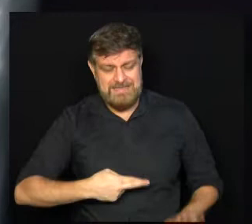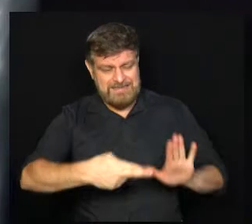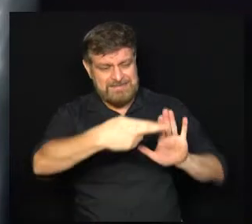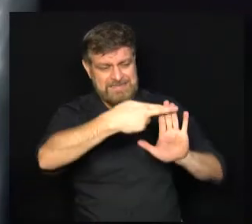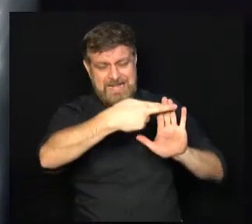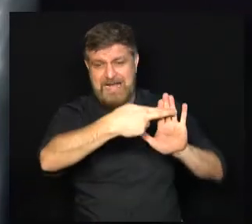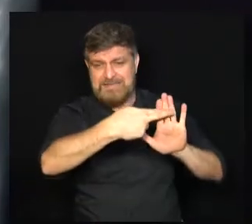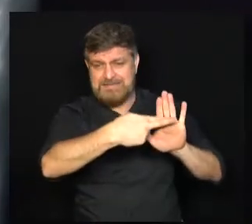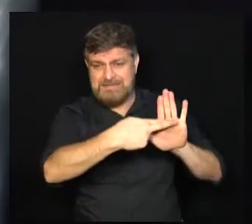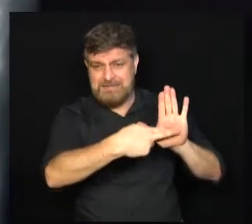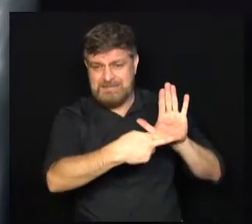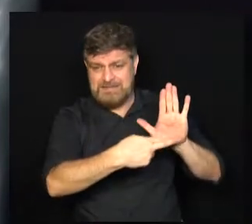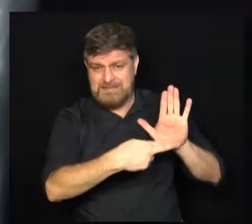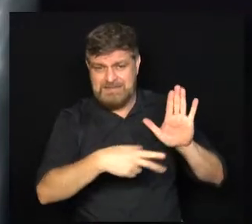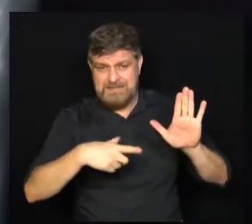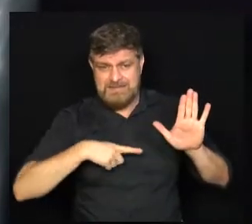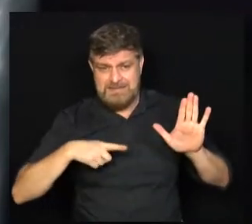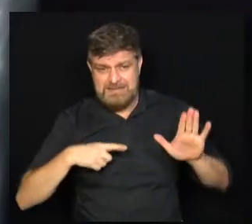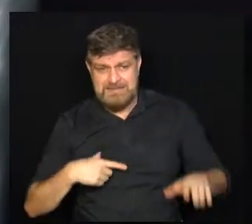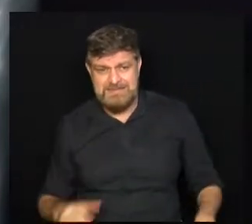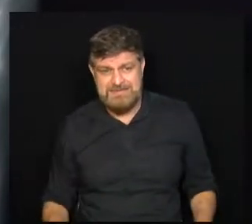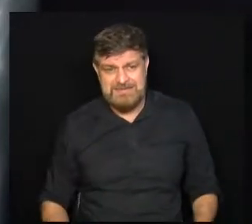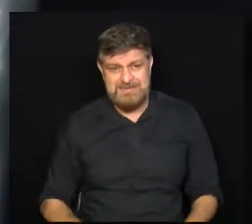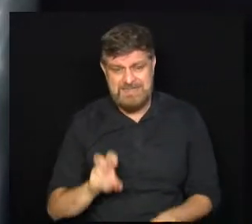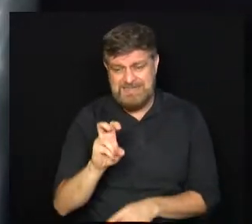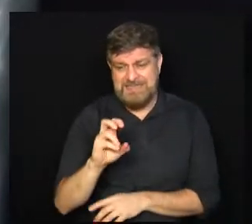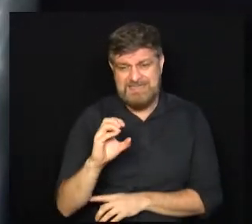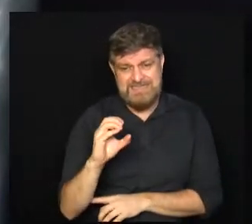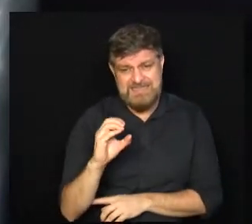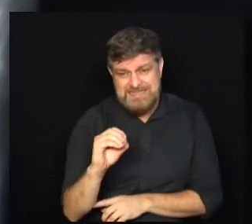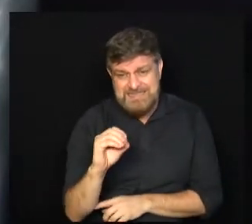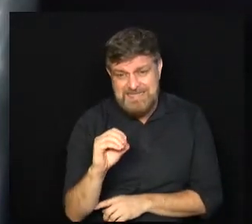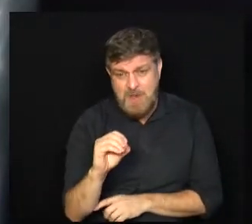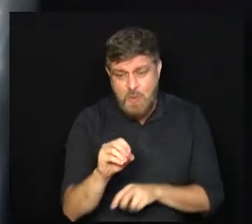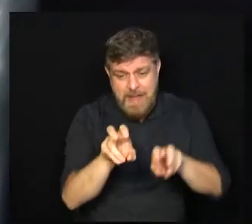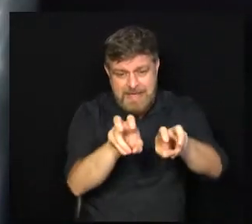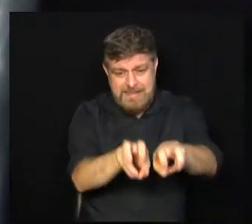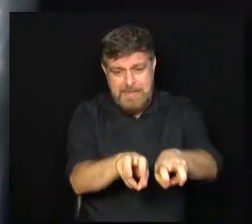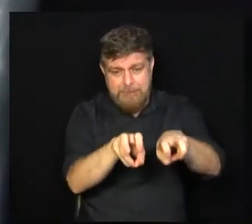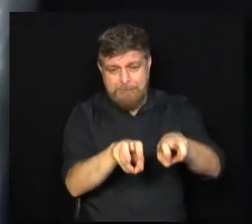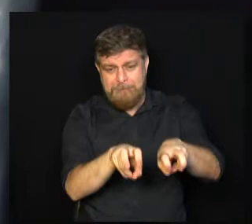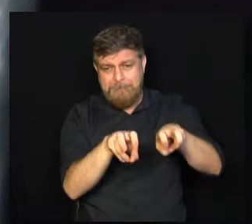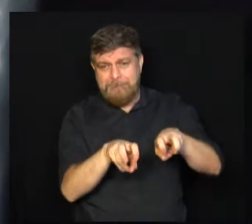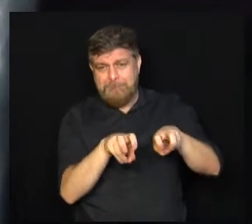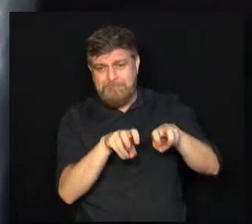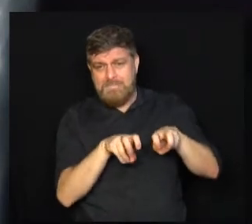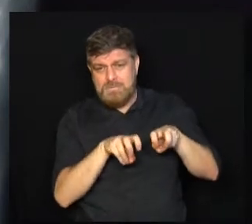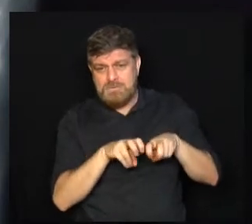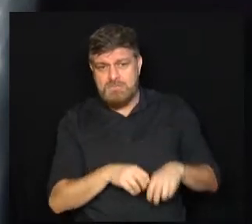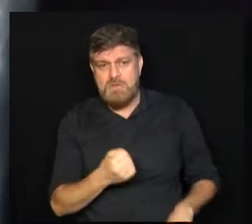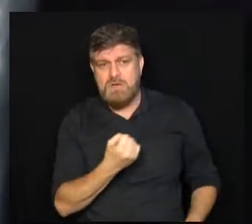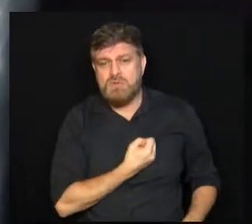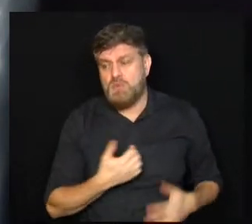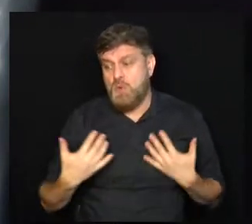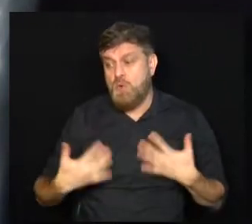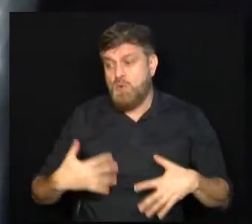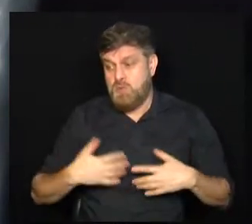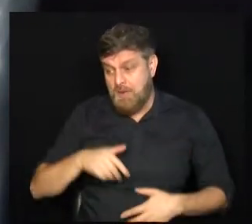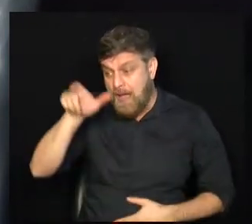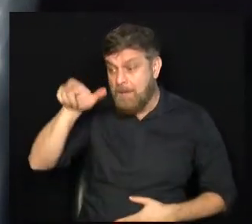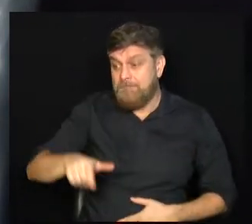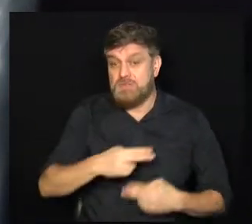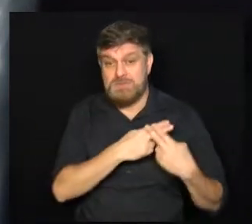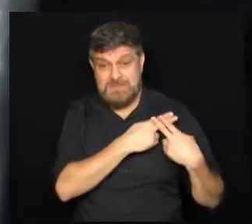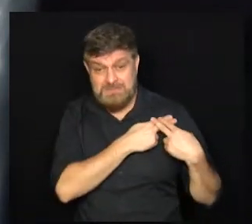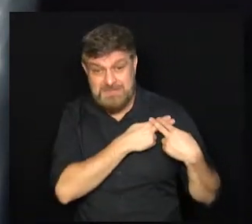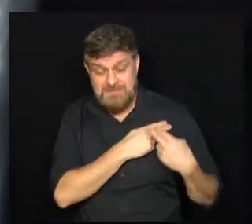cuidar de uma fração de 50 passageiros. É um número alto, né? Antigamente a